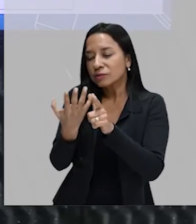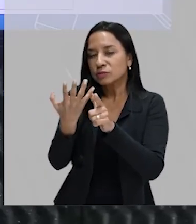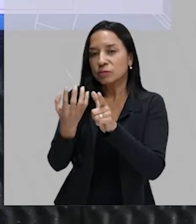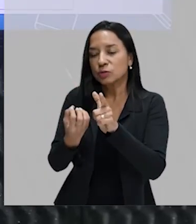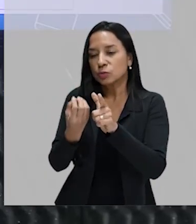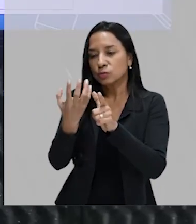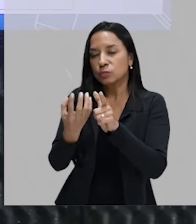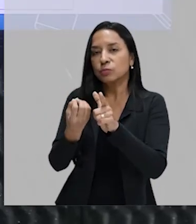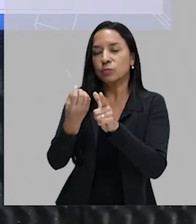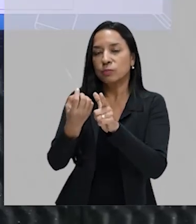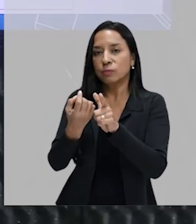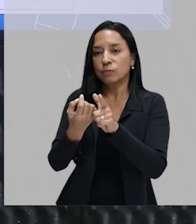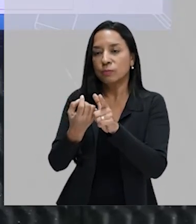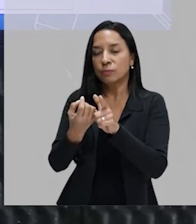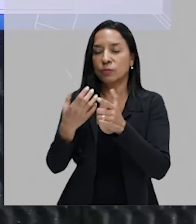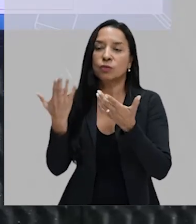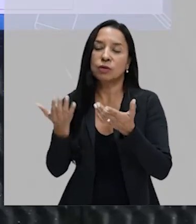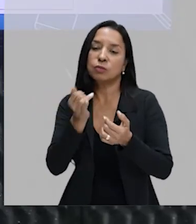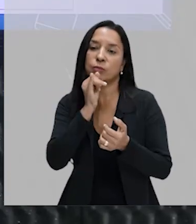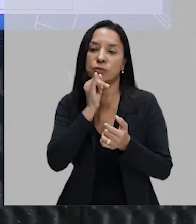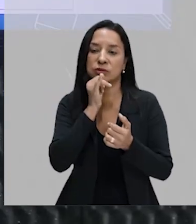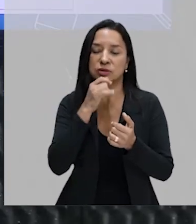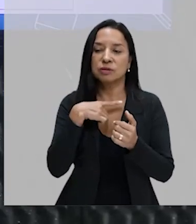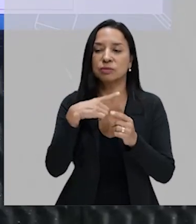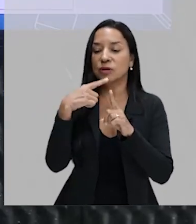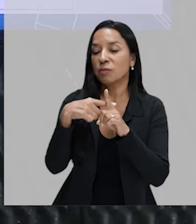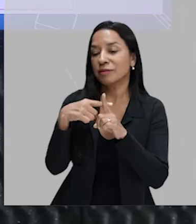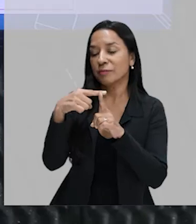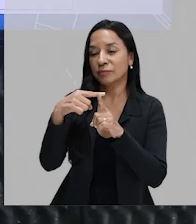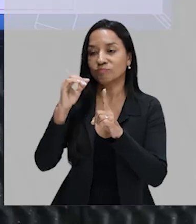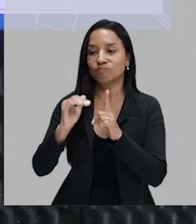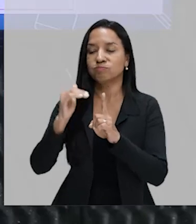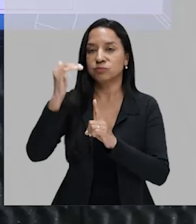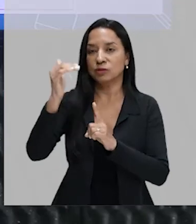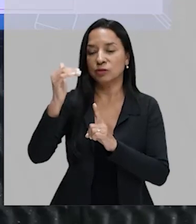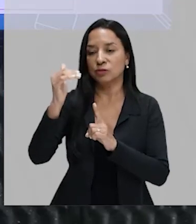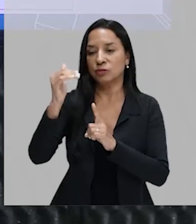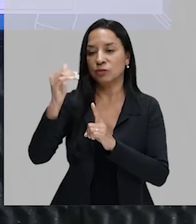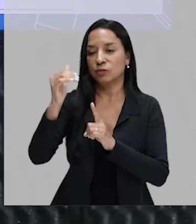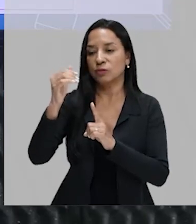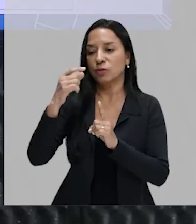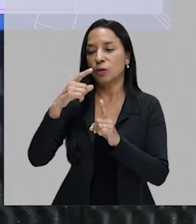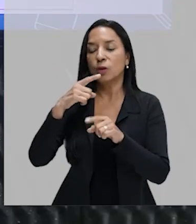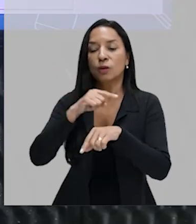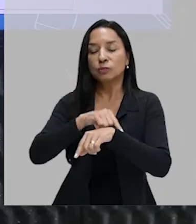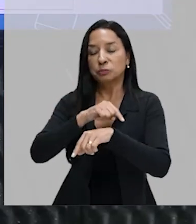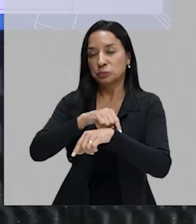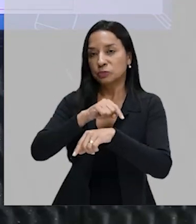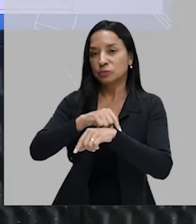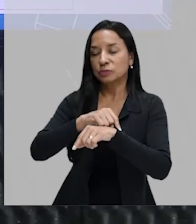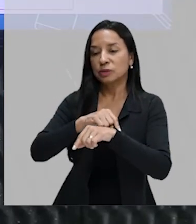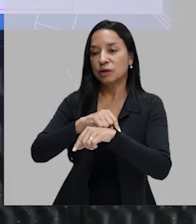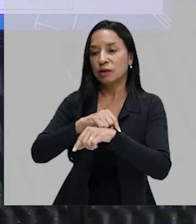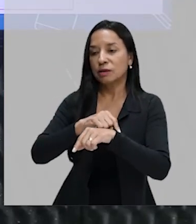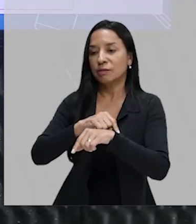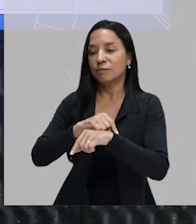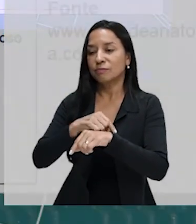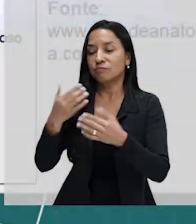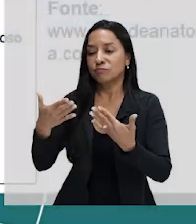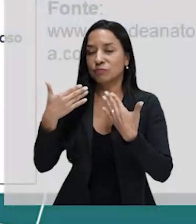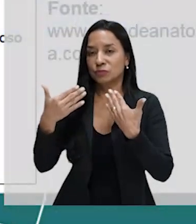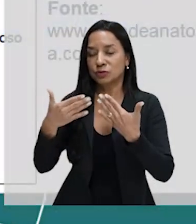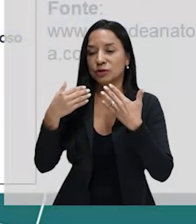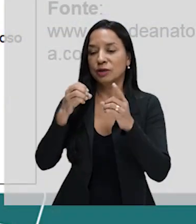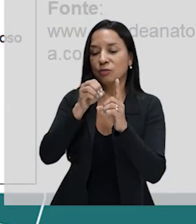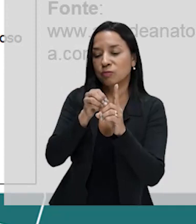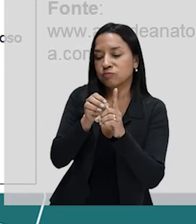Agora, quando, por exemplo, está uma temperatura maior, né, período de calor, o saco escrotal ele vai ficar mais